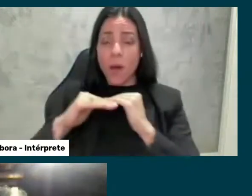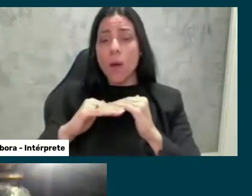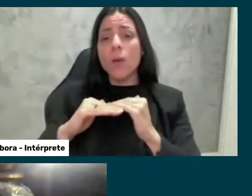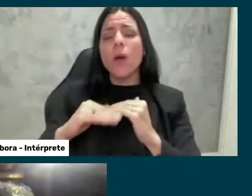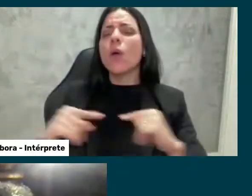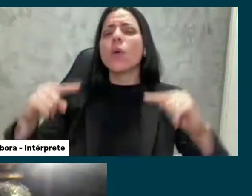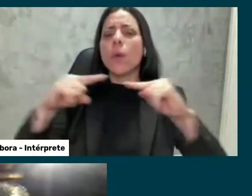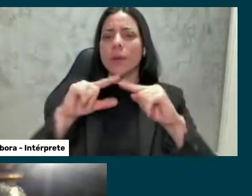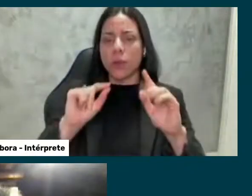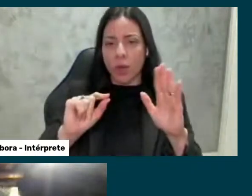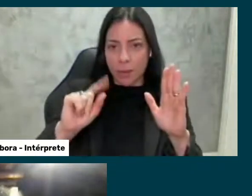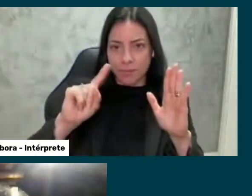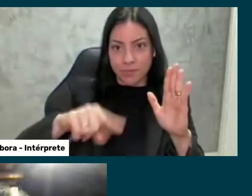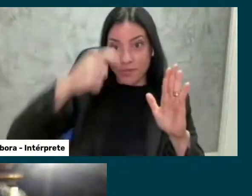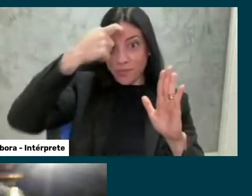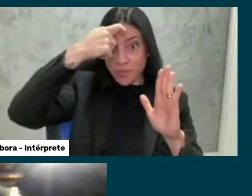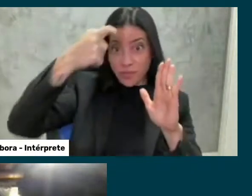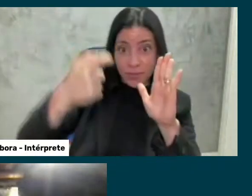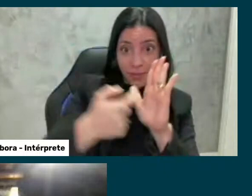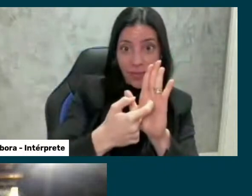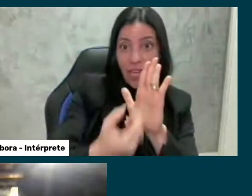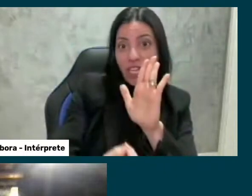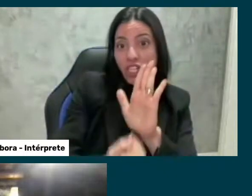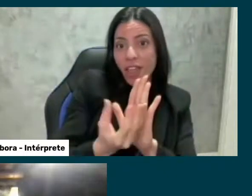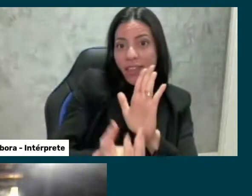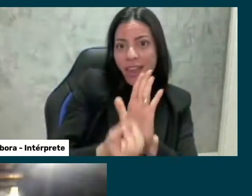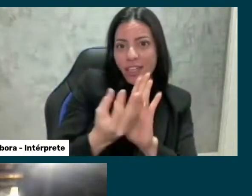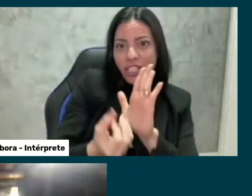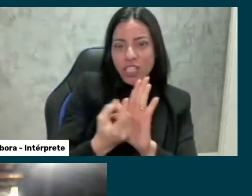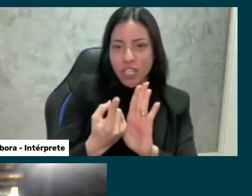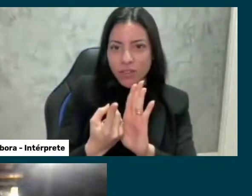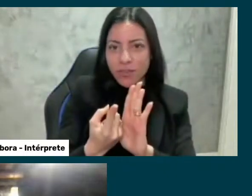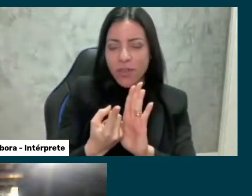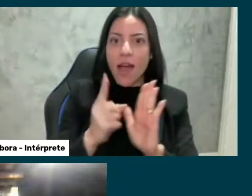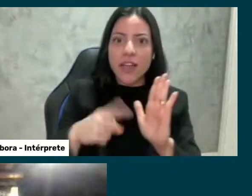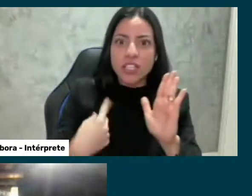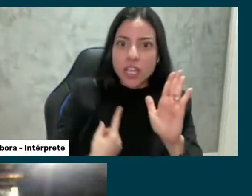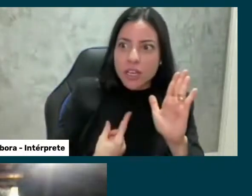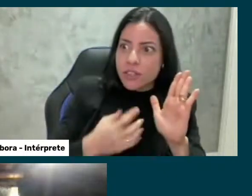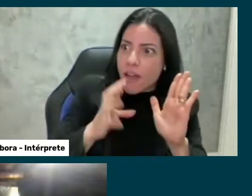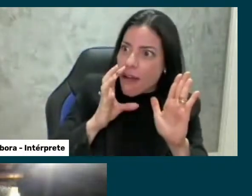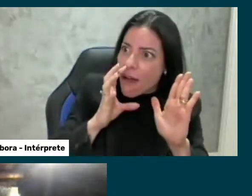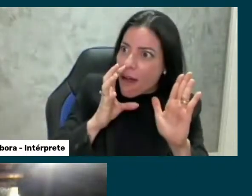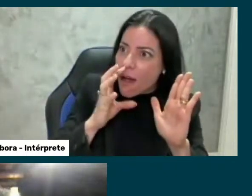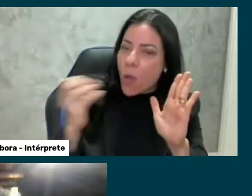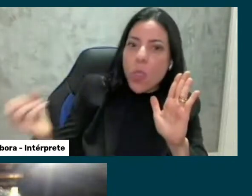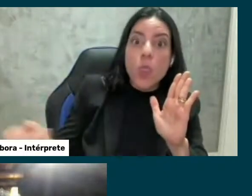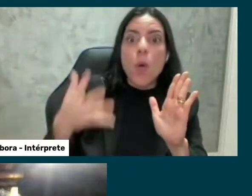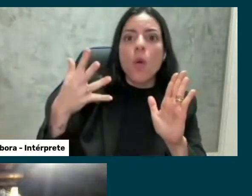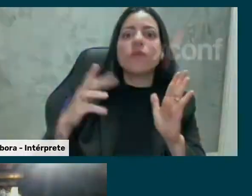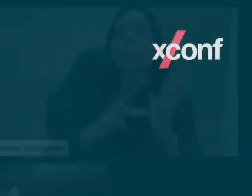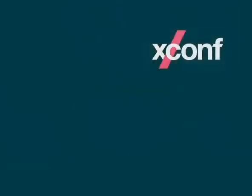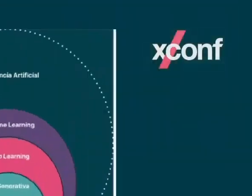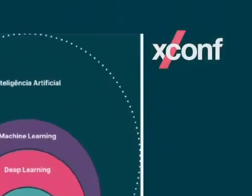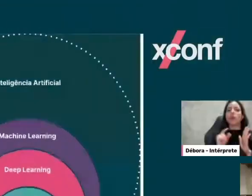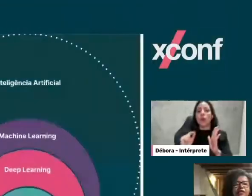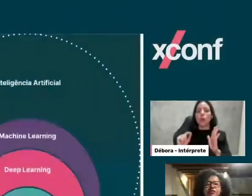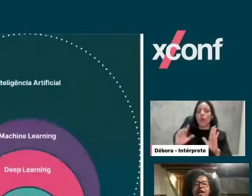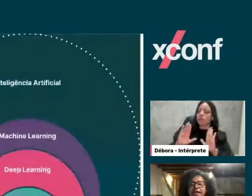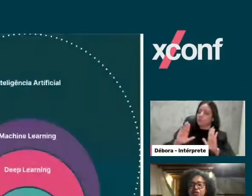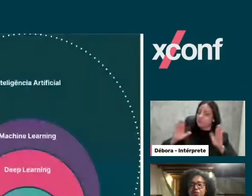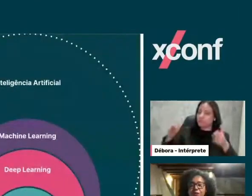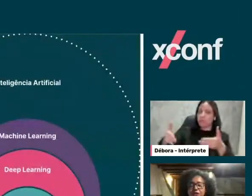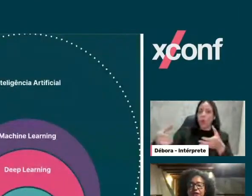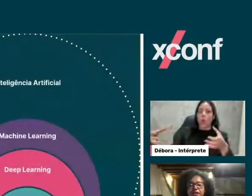artificial generativa, que é essa que está nos surpreendendo, a gente está falando de um subgrupo específico dentro